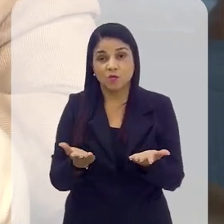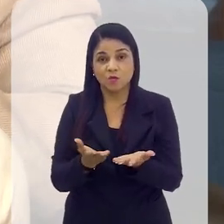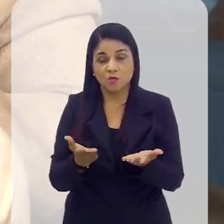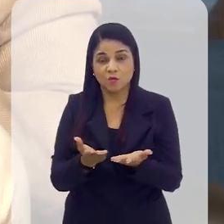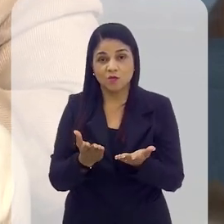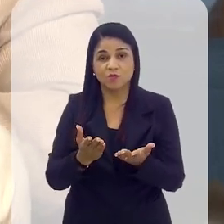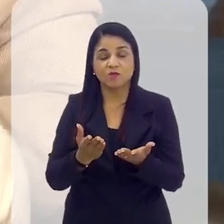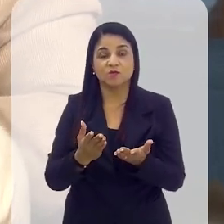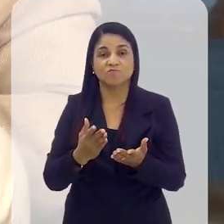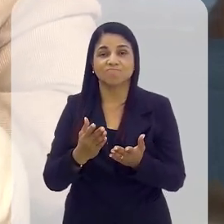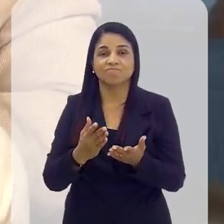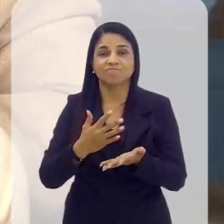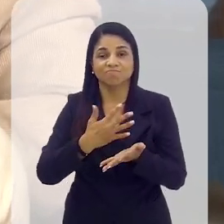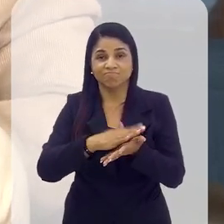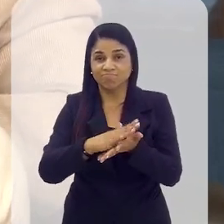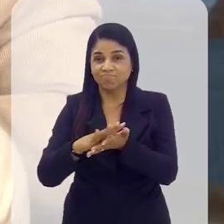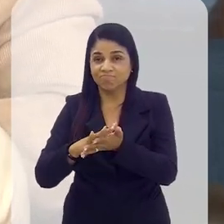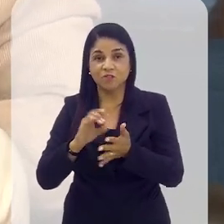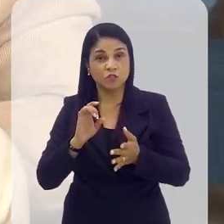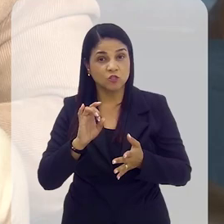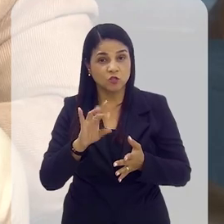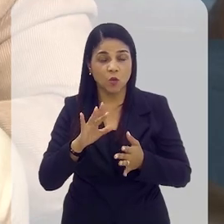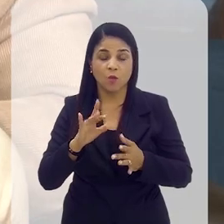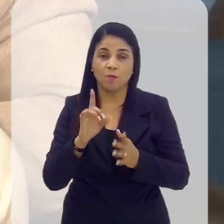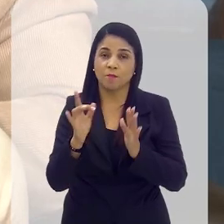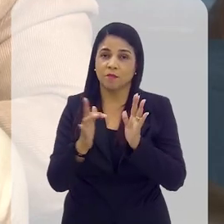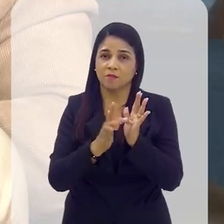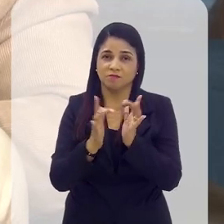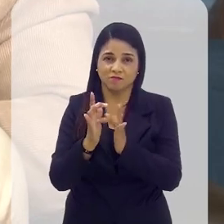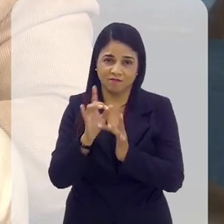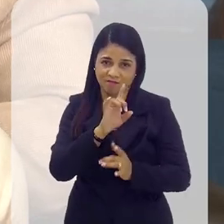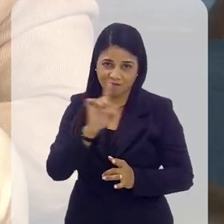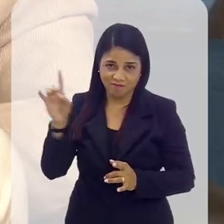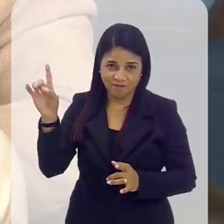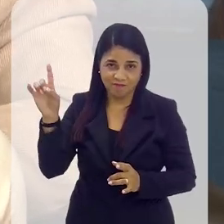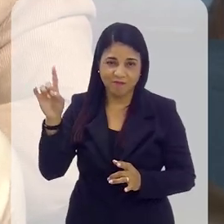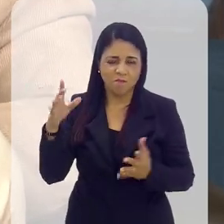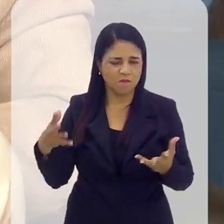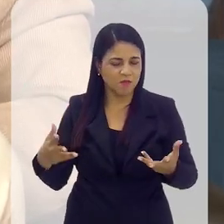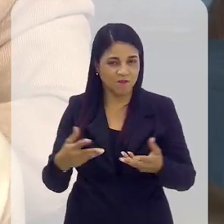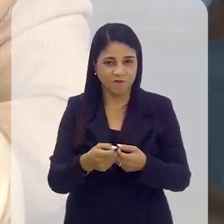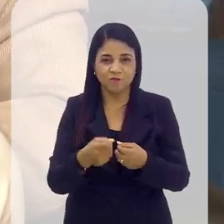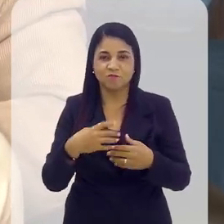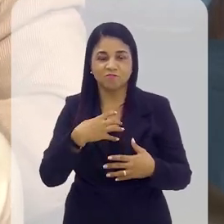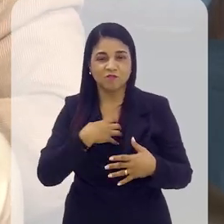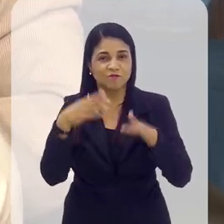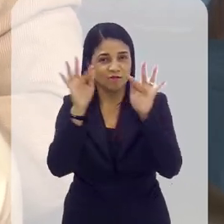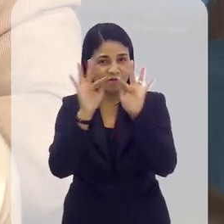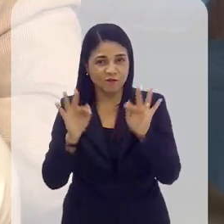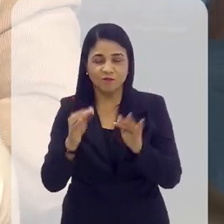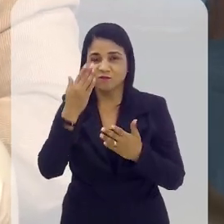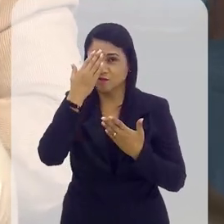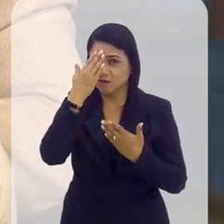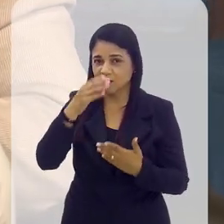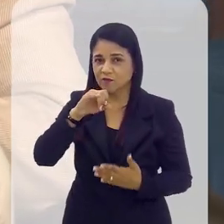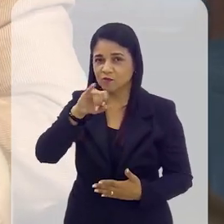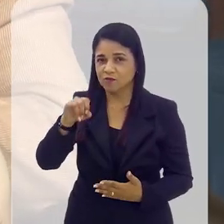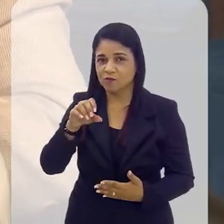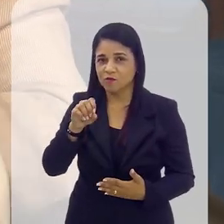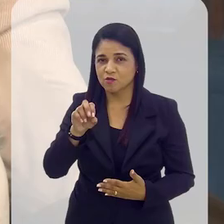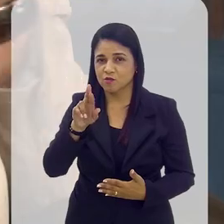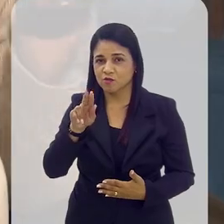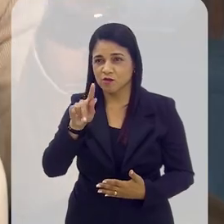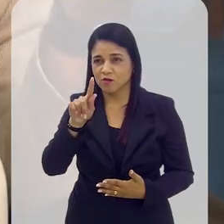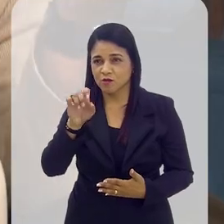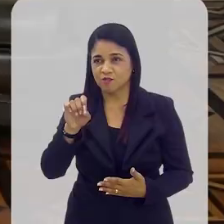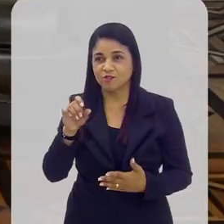só para God. Legal, só para Deus, maravilhoso, né? Eu estou muito feliz, obrigado, Jorge, né, por